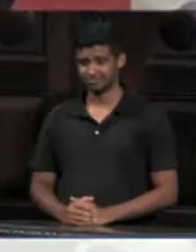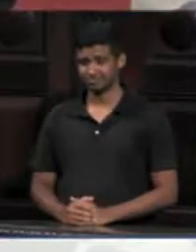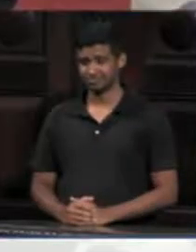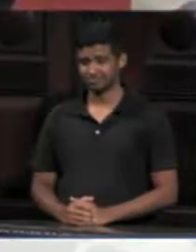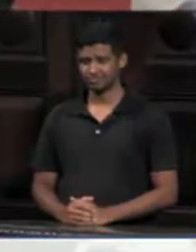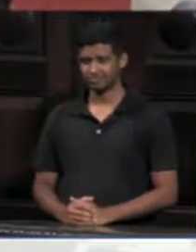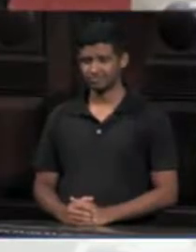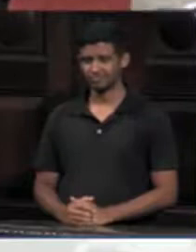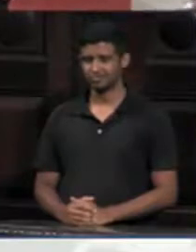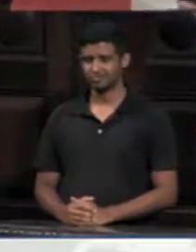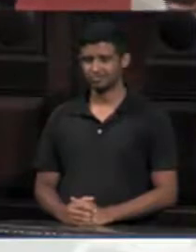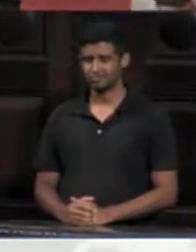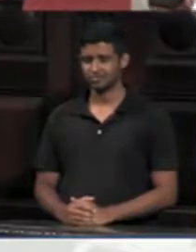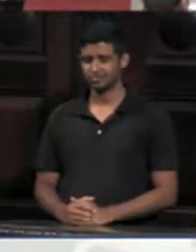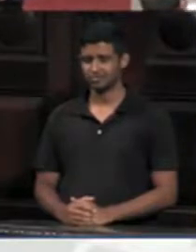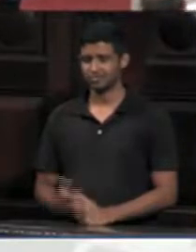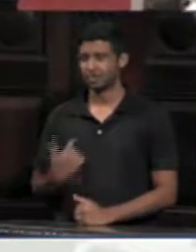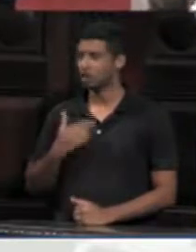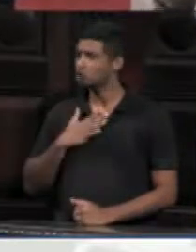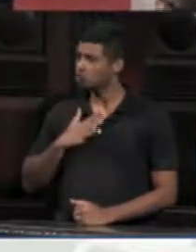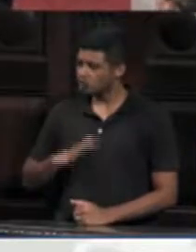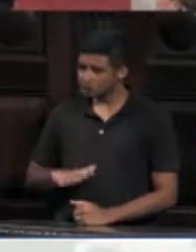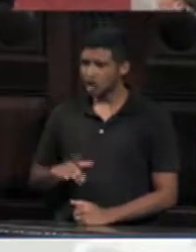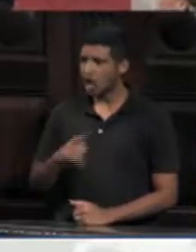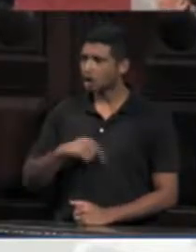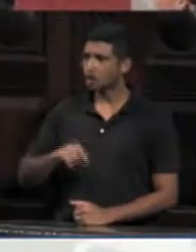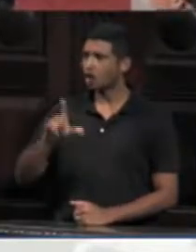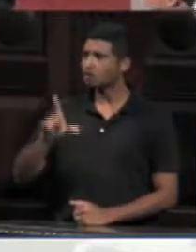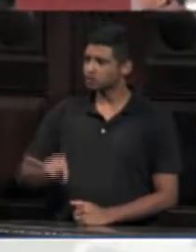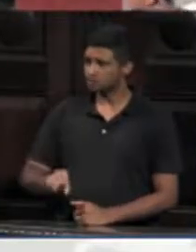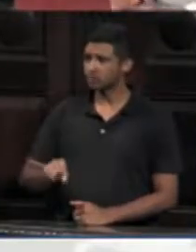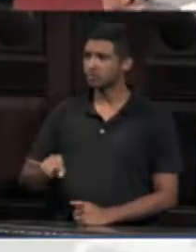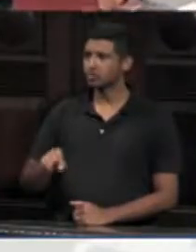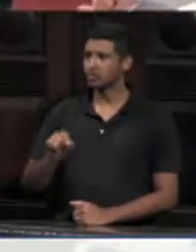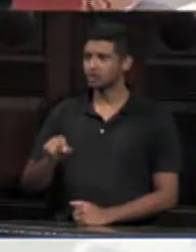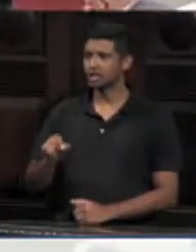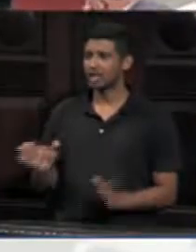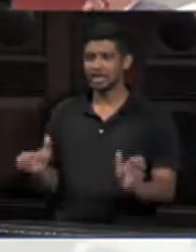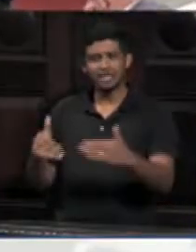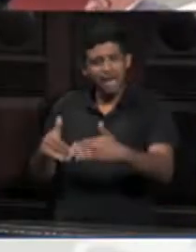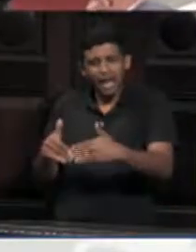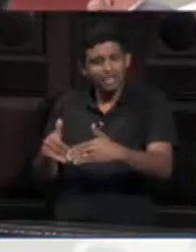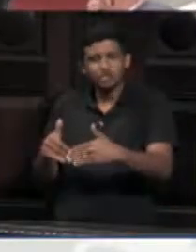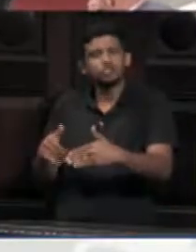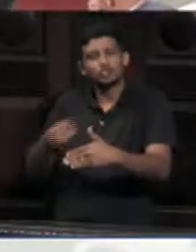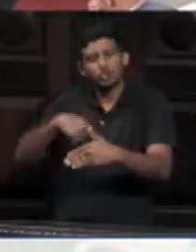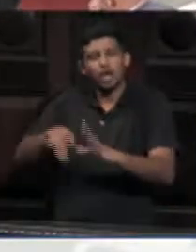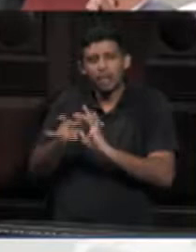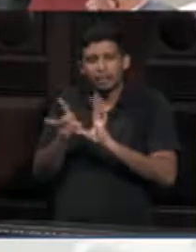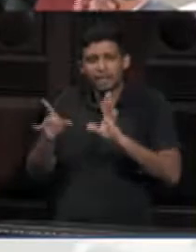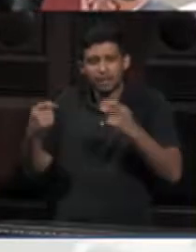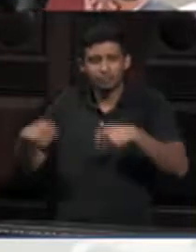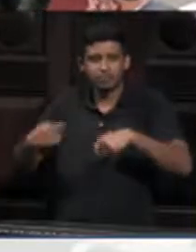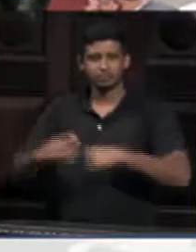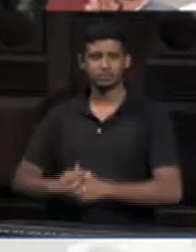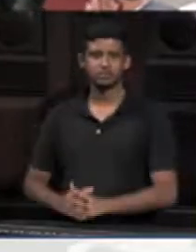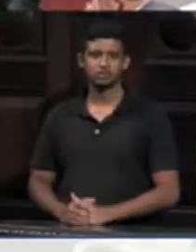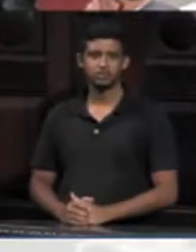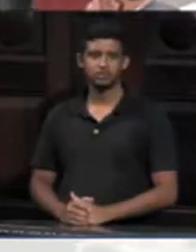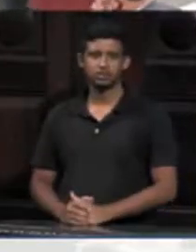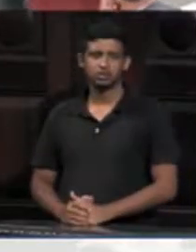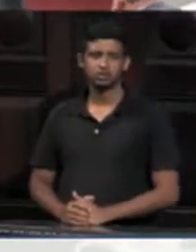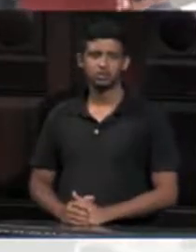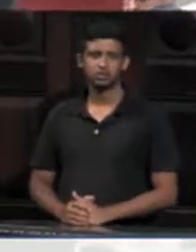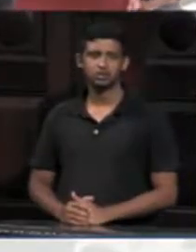Eu não gostaria que nós fôssemos restritos à nossa própria caixinha. Vamos sair da caixinha, só isso que eu quero. Obrigado. Deputado